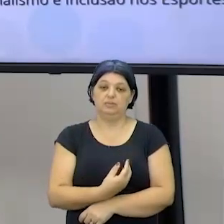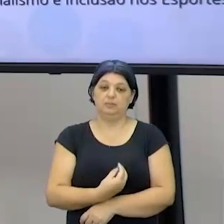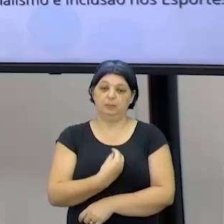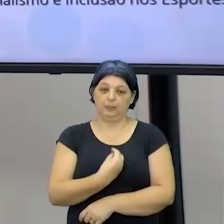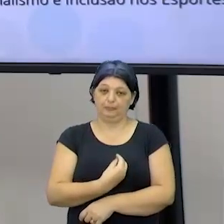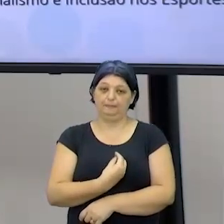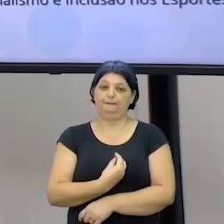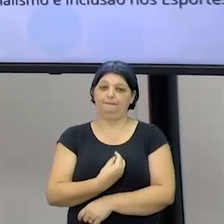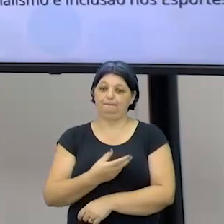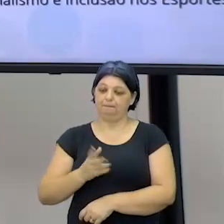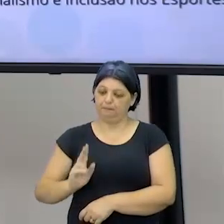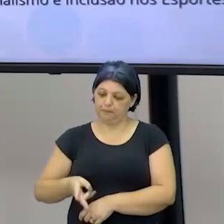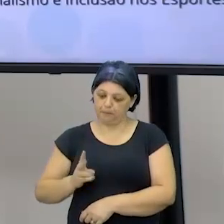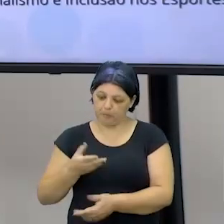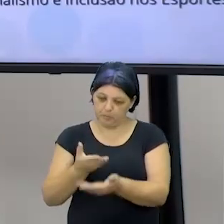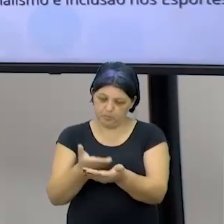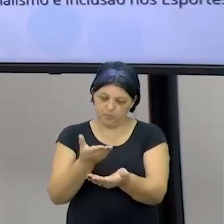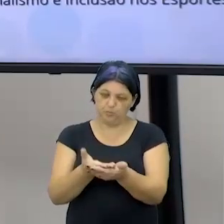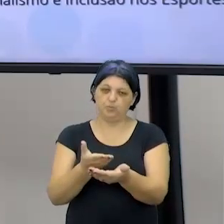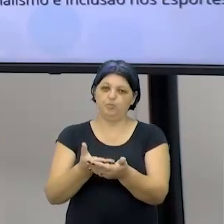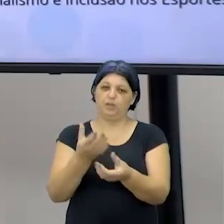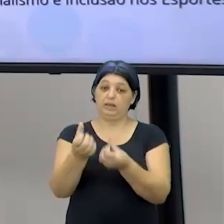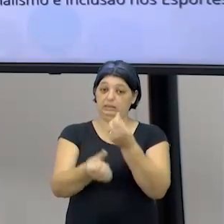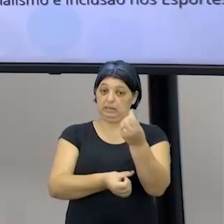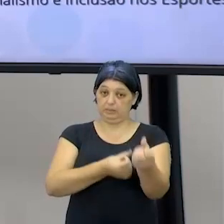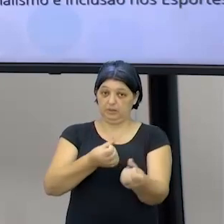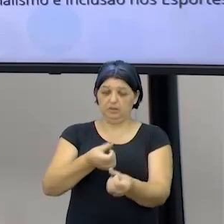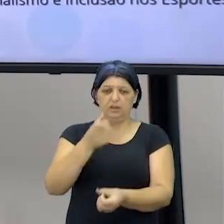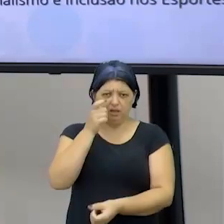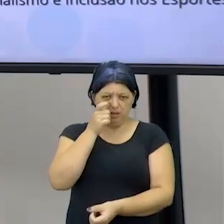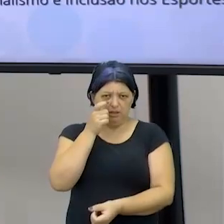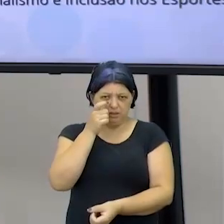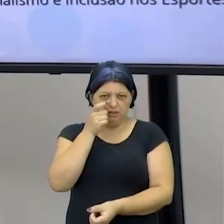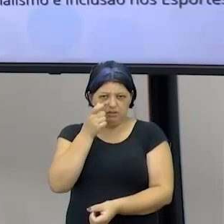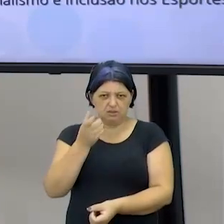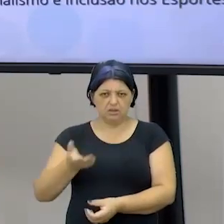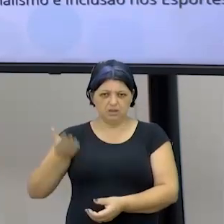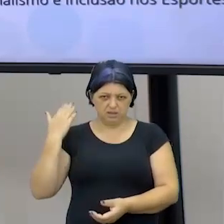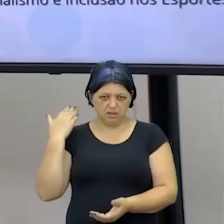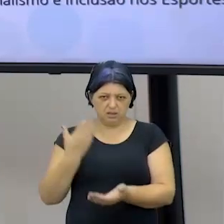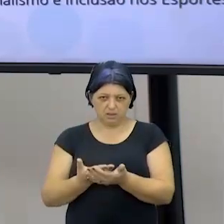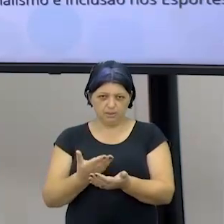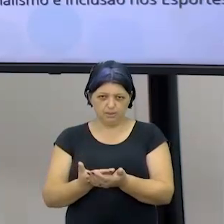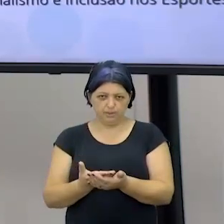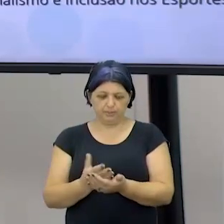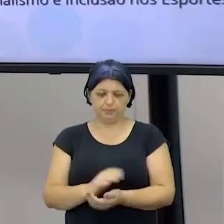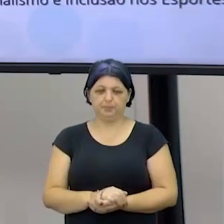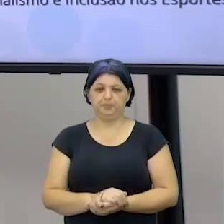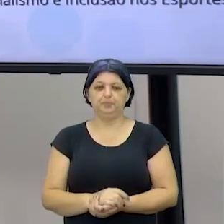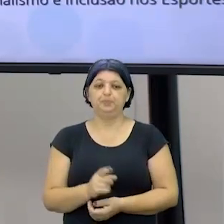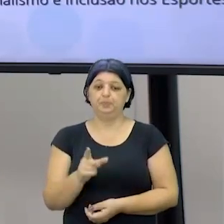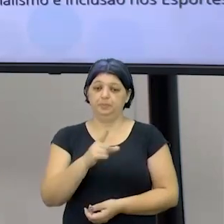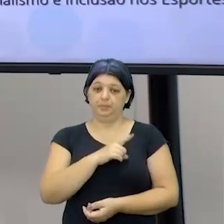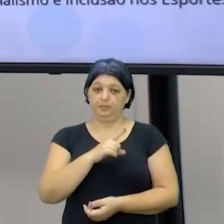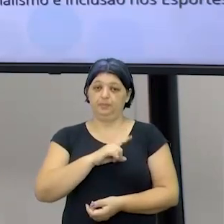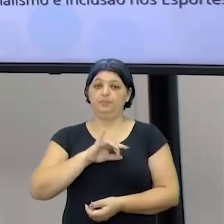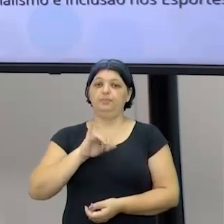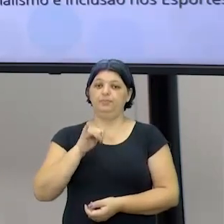longo do semestre. Vocês assistiram às nossas aulas anteriores e nela nós tivemos